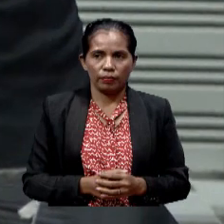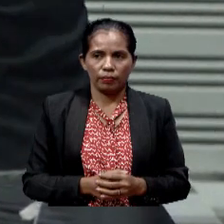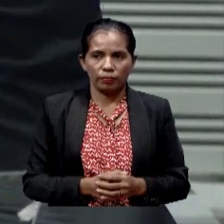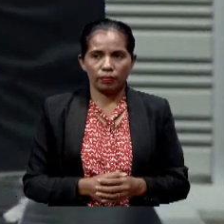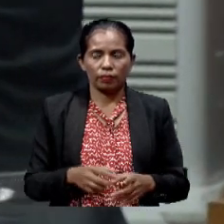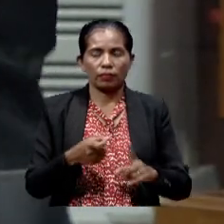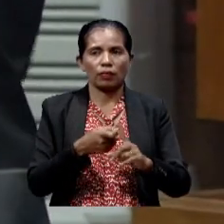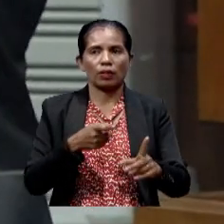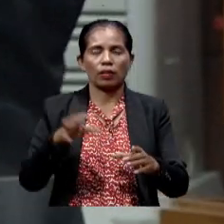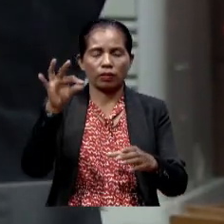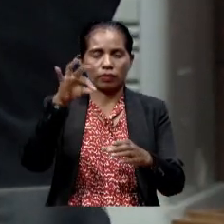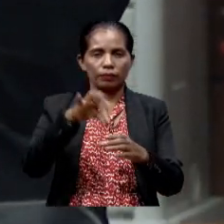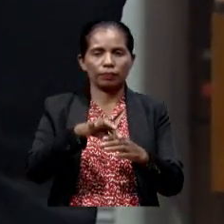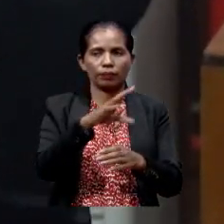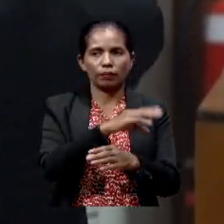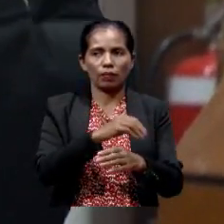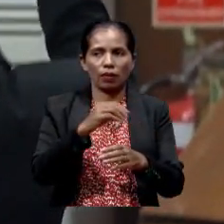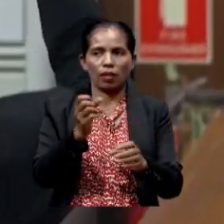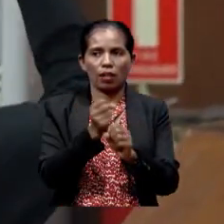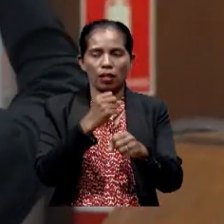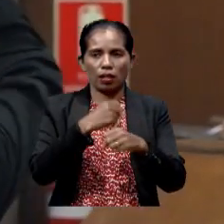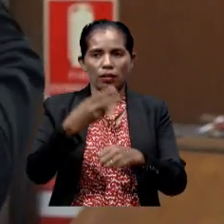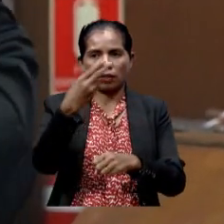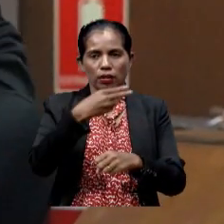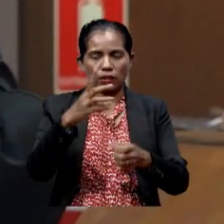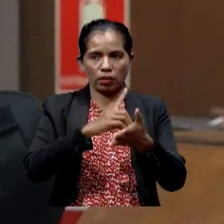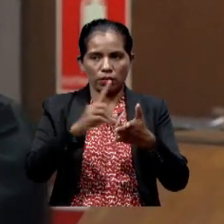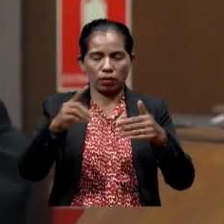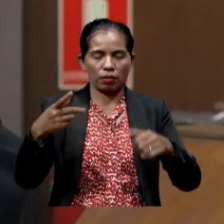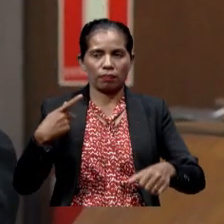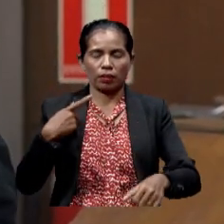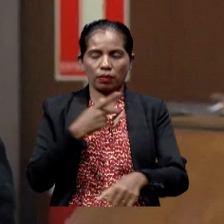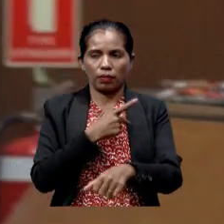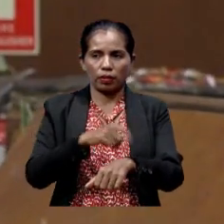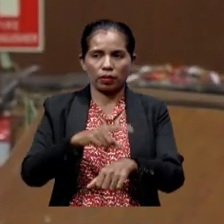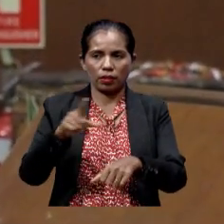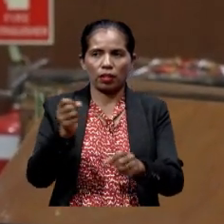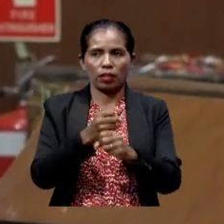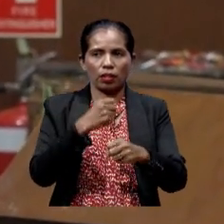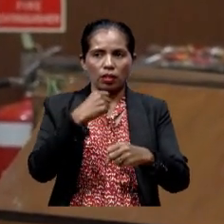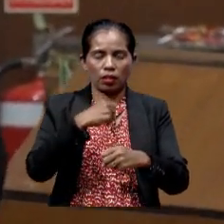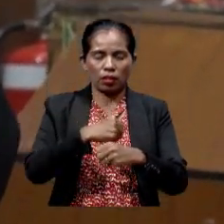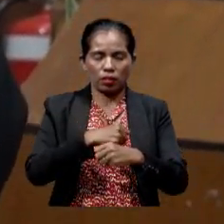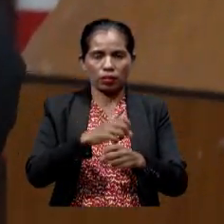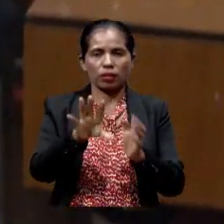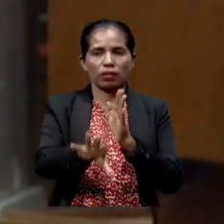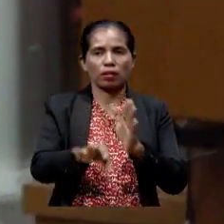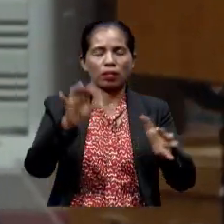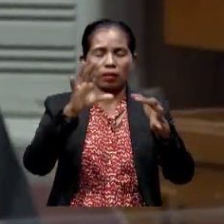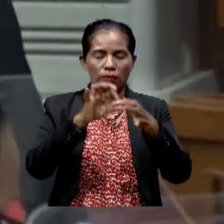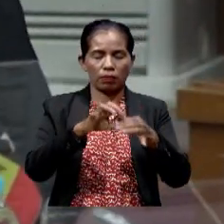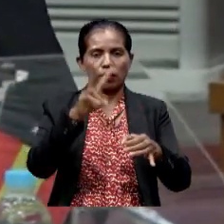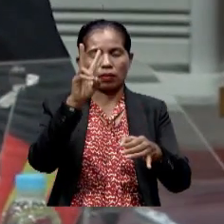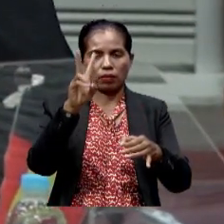Leu-se plenária extraordinária nebehalau quinta semana ne, Parlamento Nacional realiza eleição rodihili membro nen rua